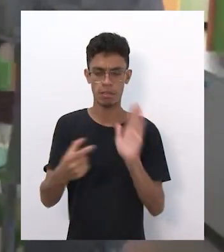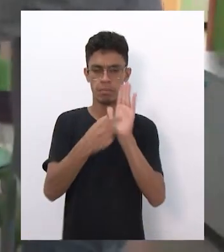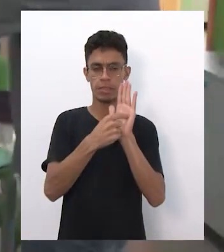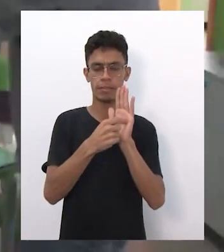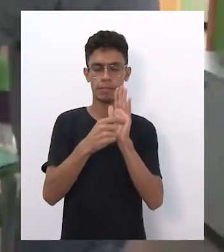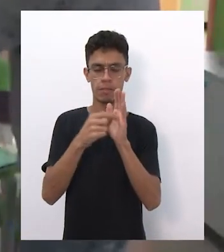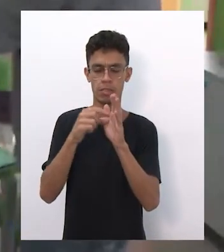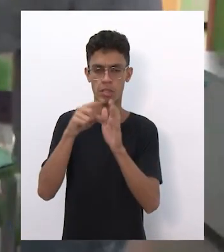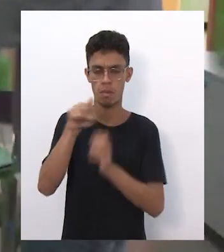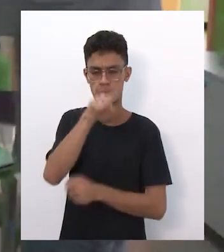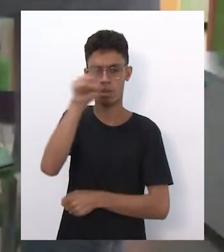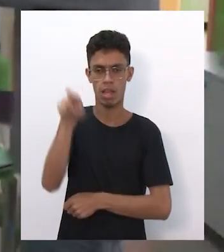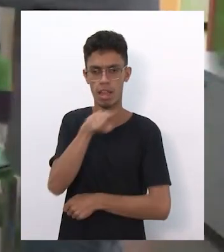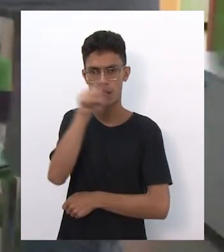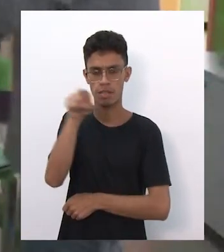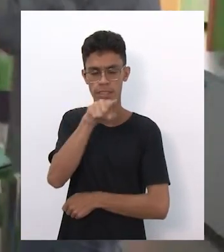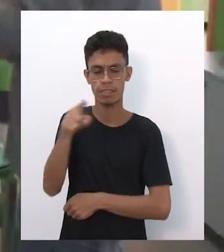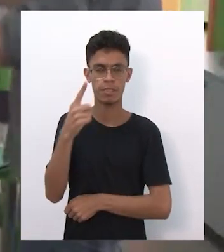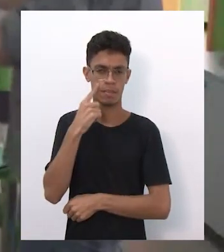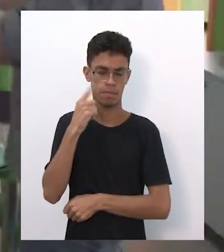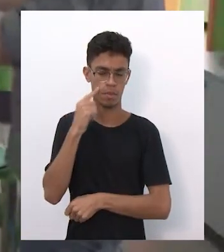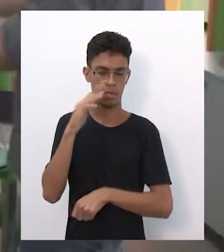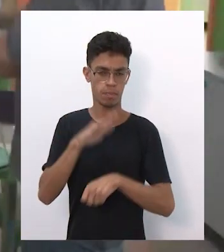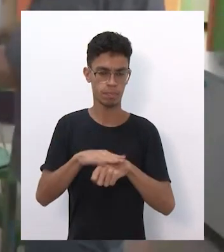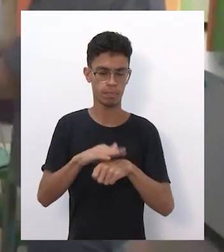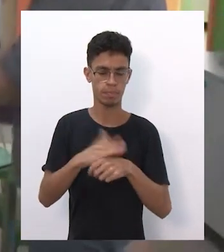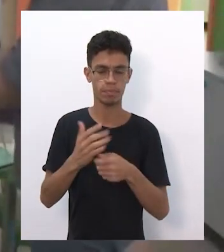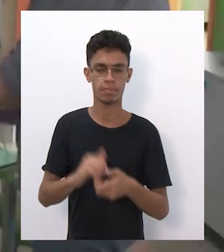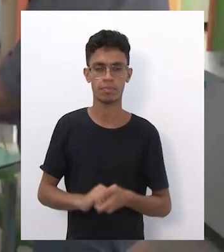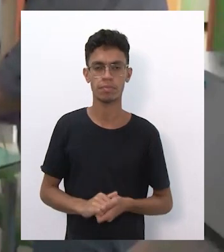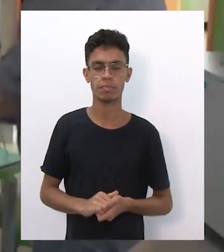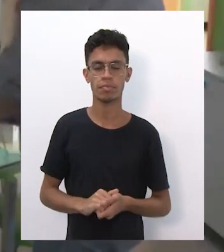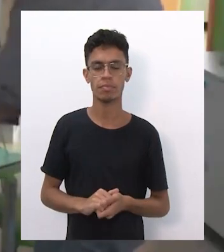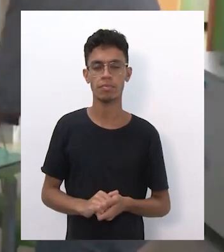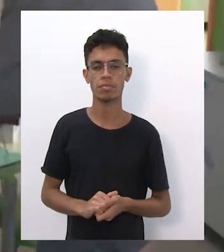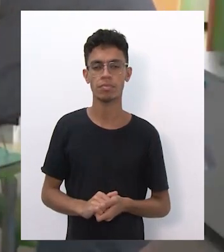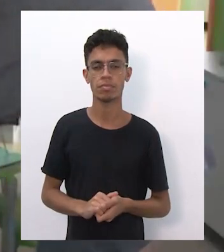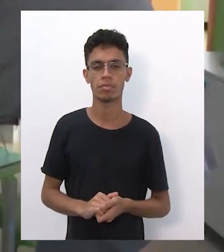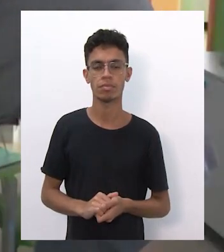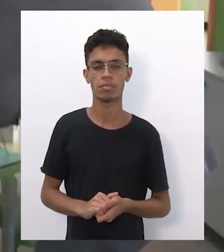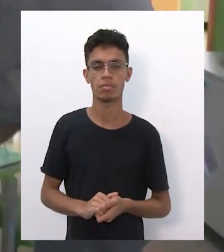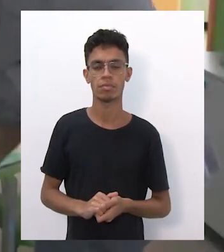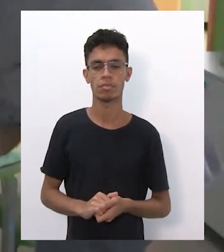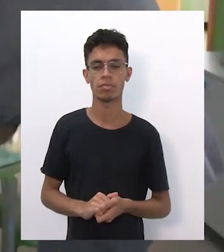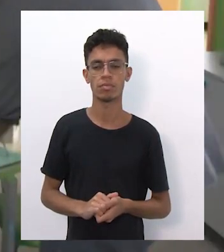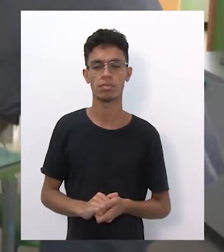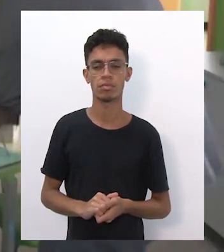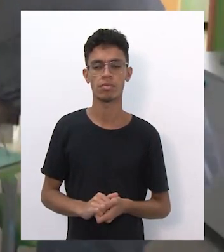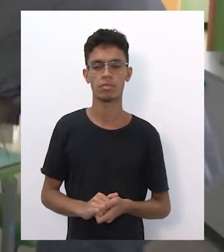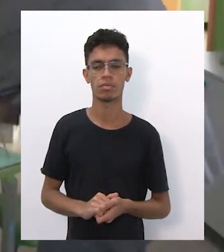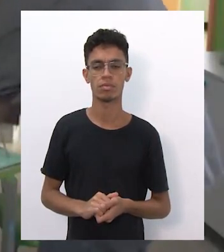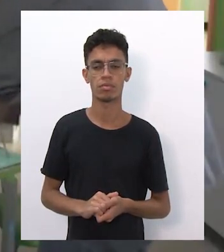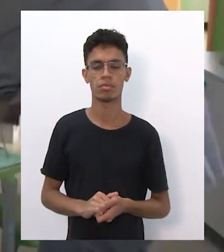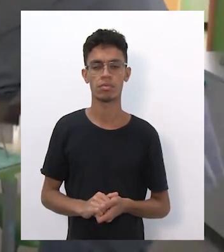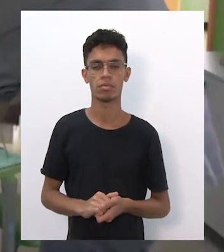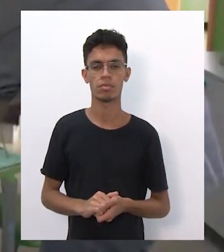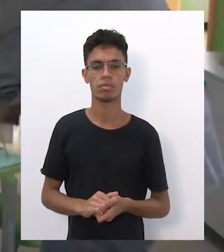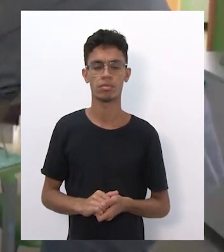a hélice, como vocês fizeram, Super 10. E depois a fiação direto no